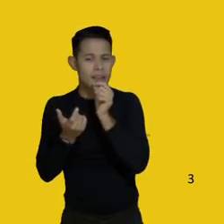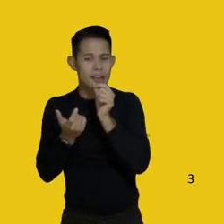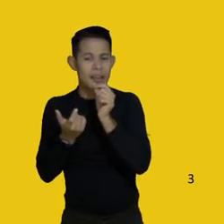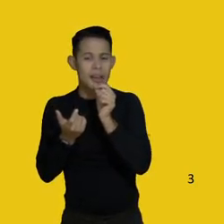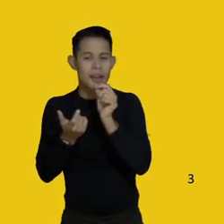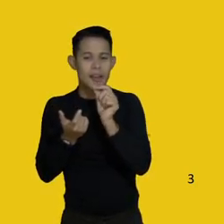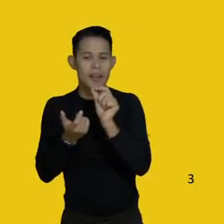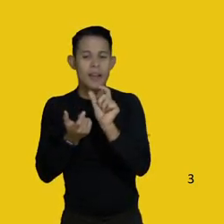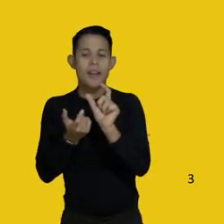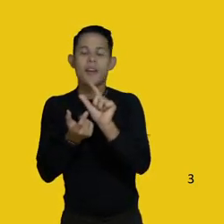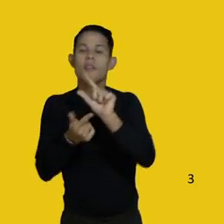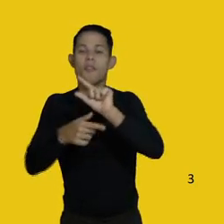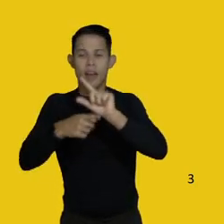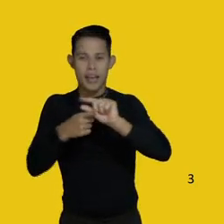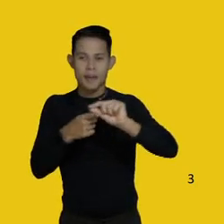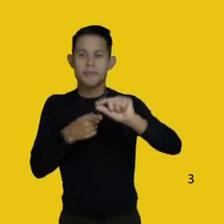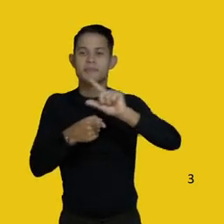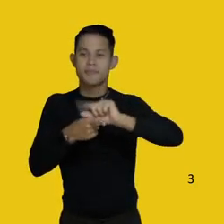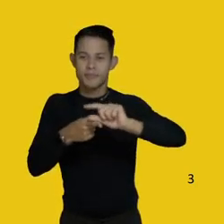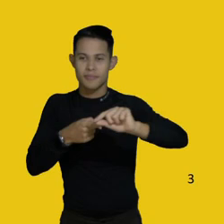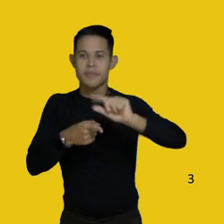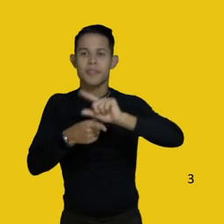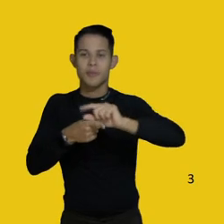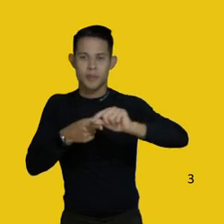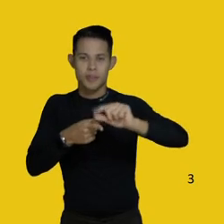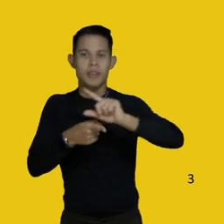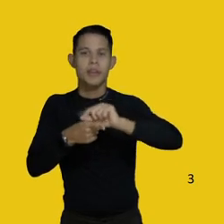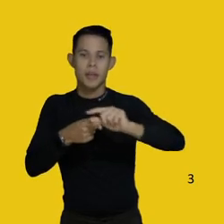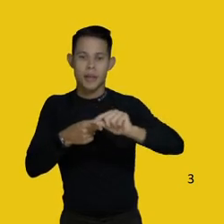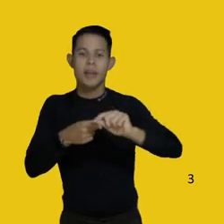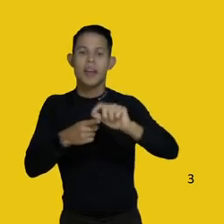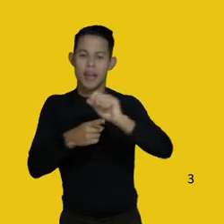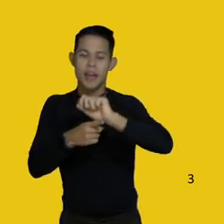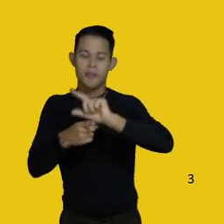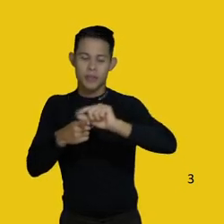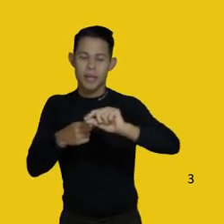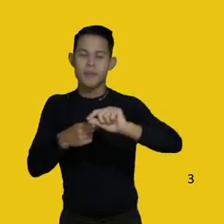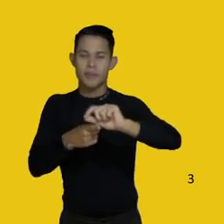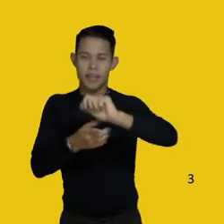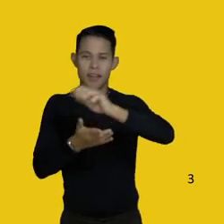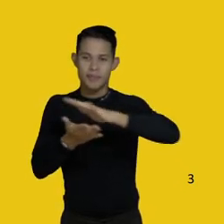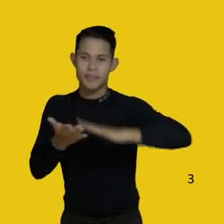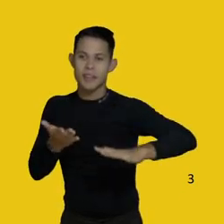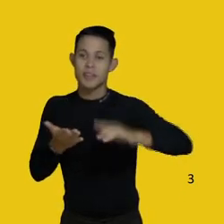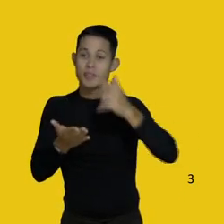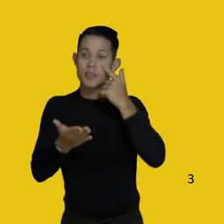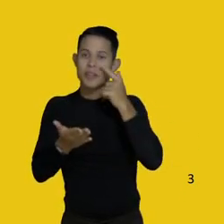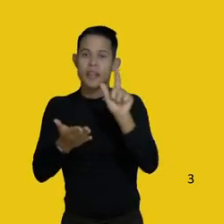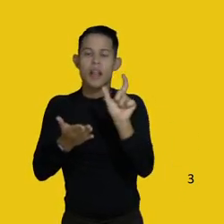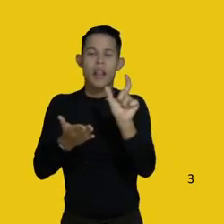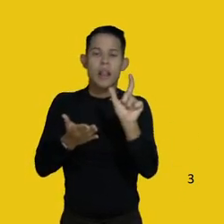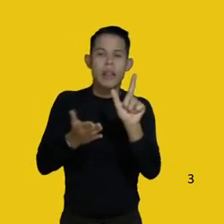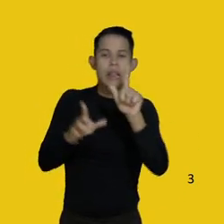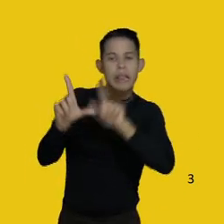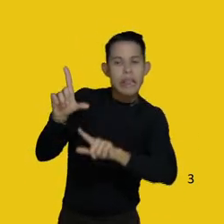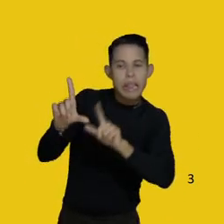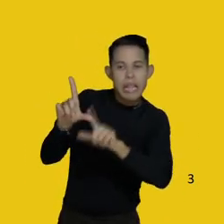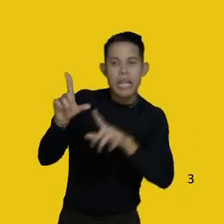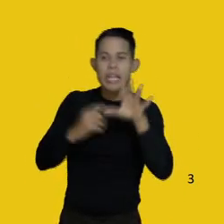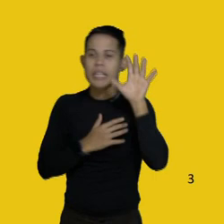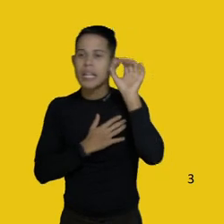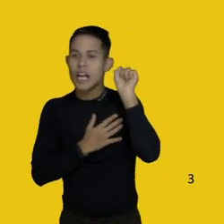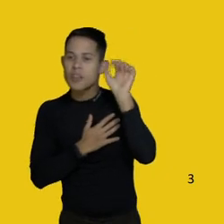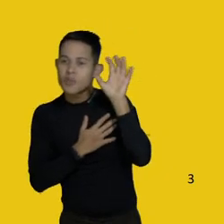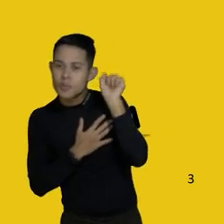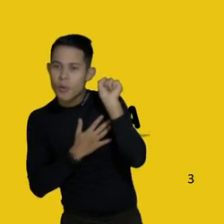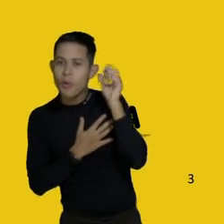sons para essa criança porque a dificuldade do disléxico a dificuldade dessa relação letra e som fonema grafema